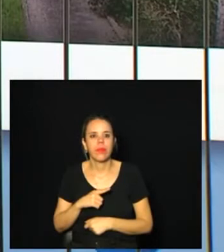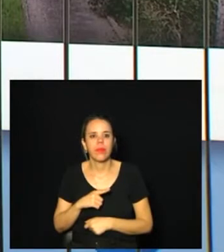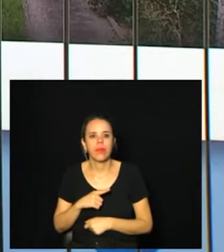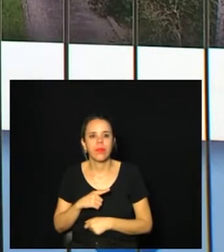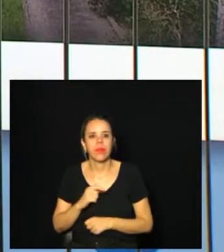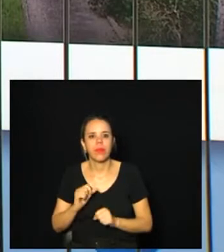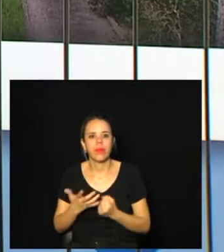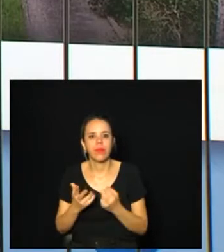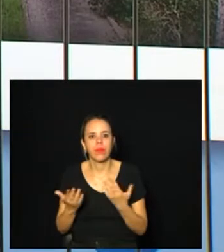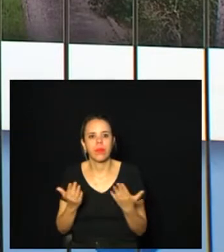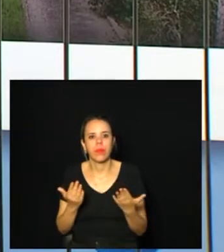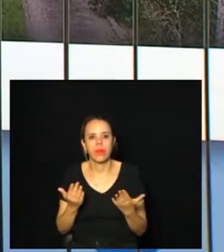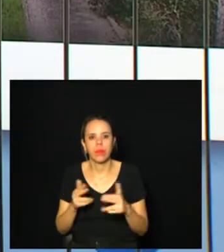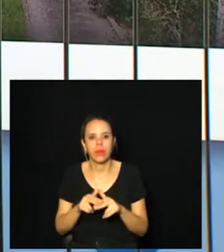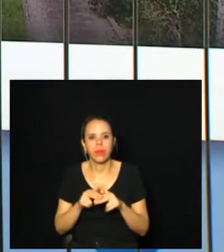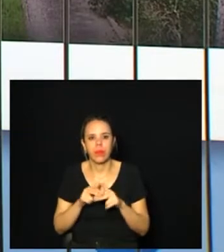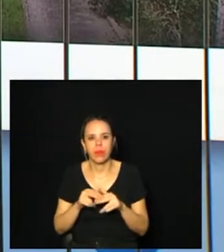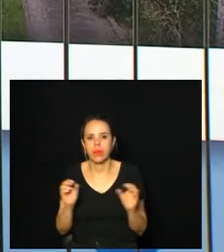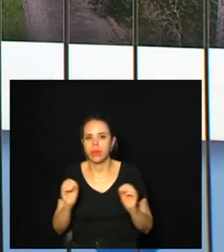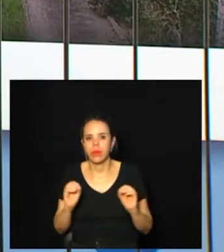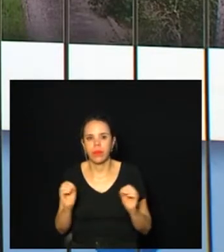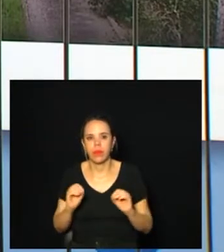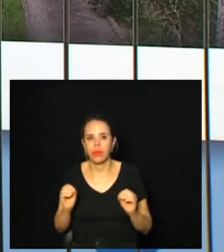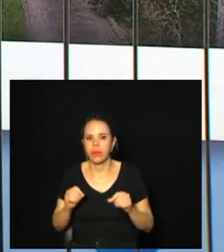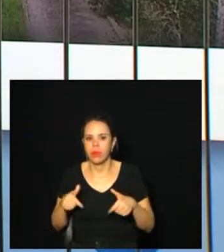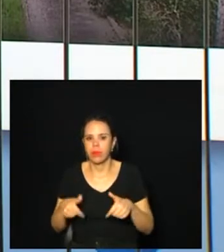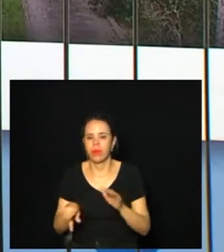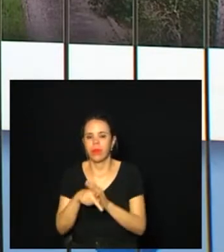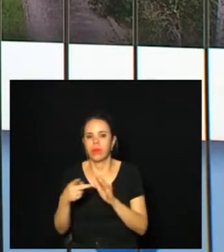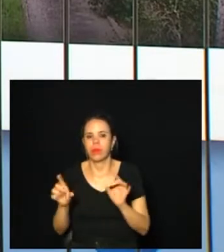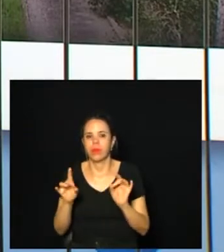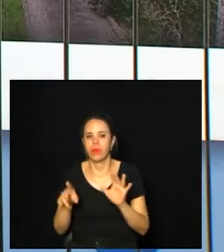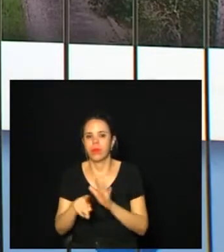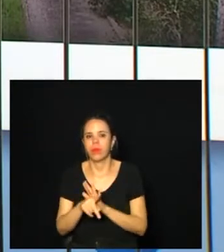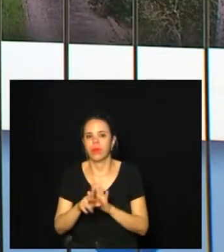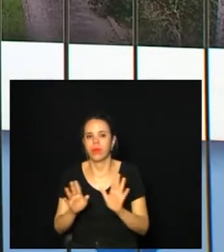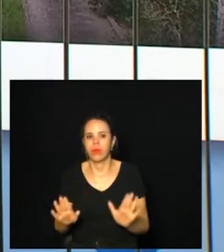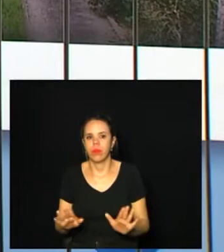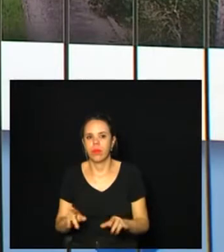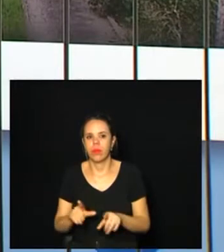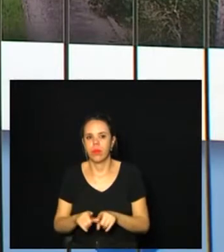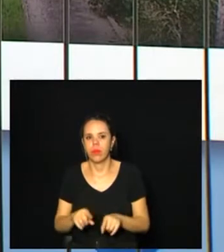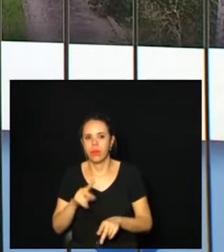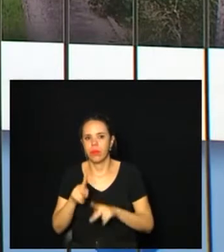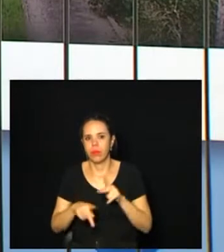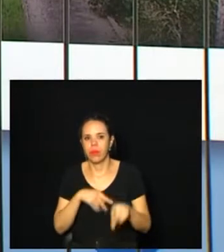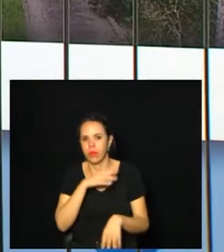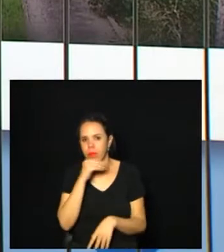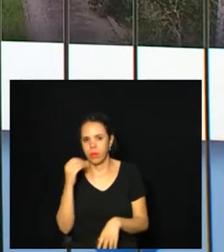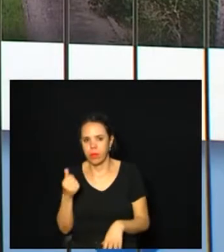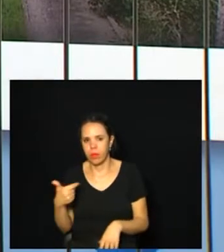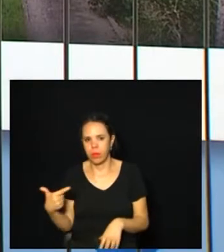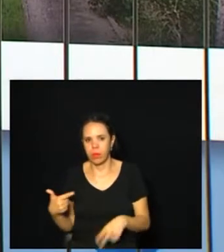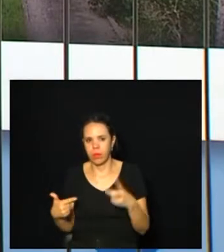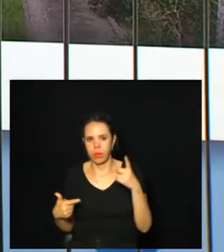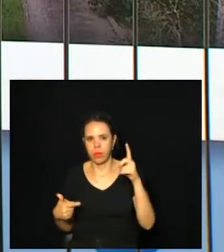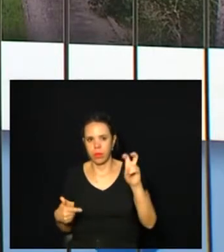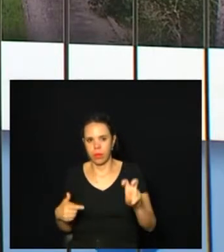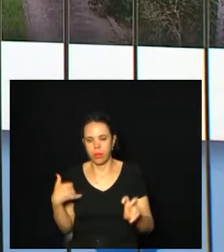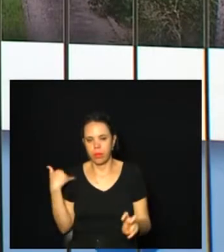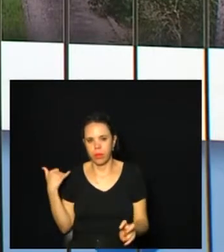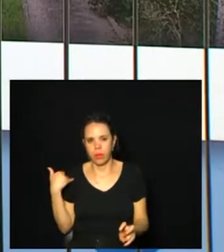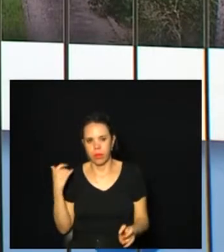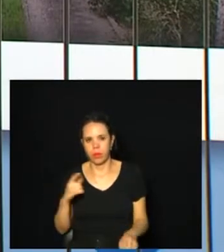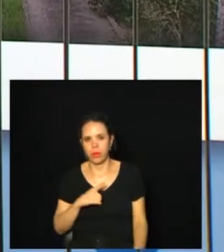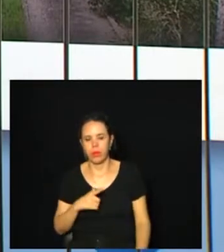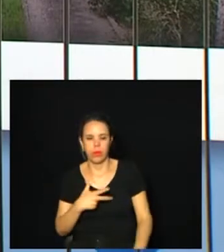à Covid-19, nenhuma ação específica. Mas os adolescentes entre 12 e 15 anos que estiverem